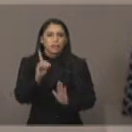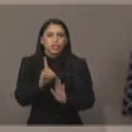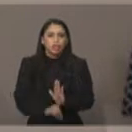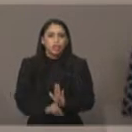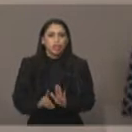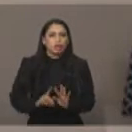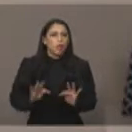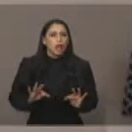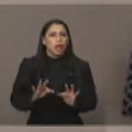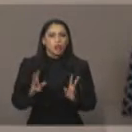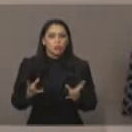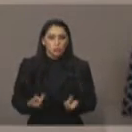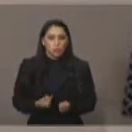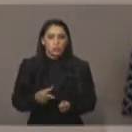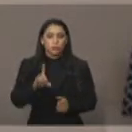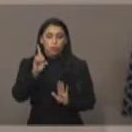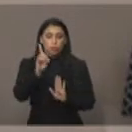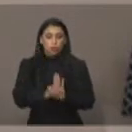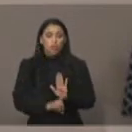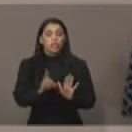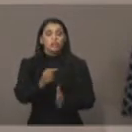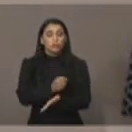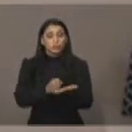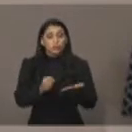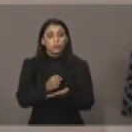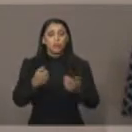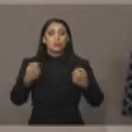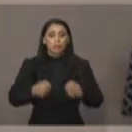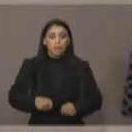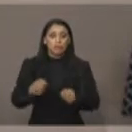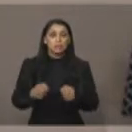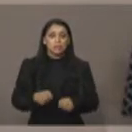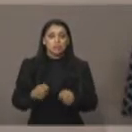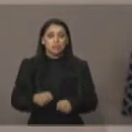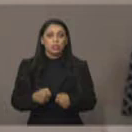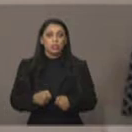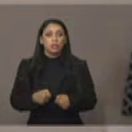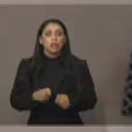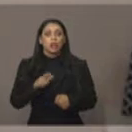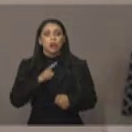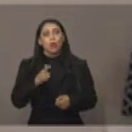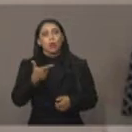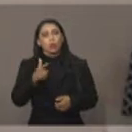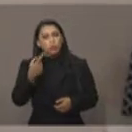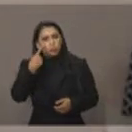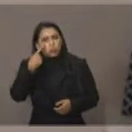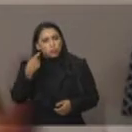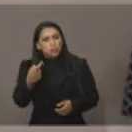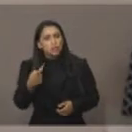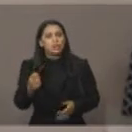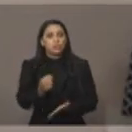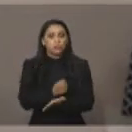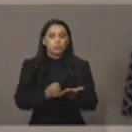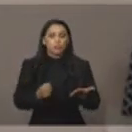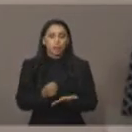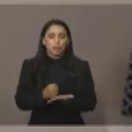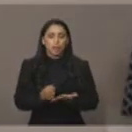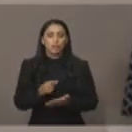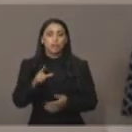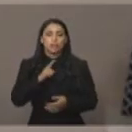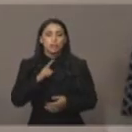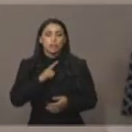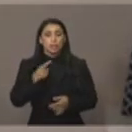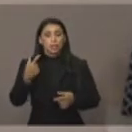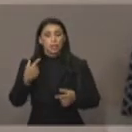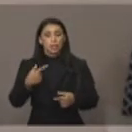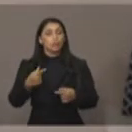absolutos, de modo que o exercício de um direito fundamental demanda necessariamente a ponderação de outros interesses fundamentais, em especial aqui para o